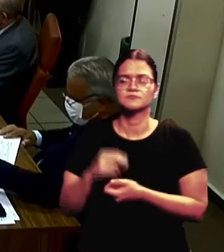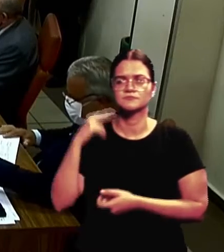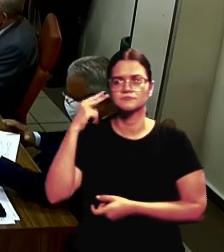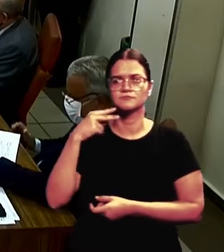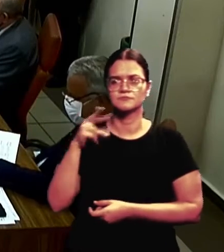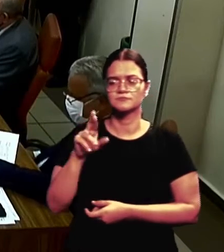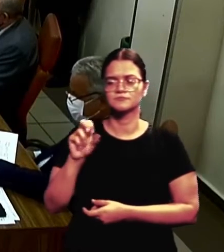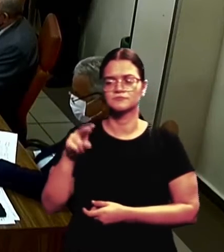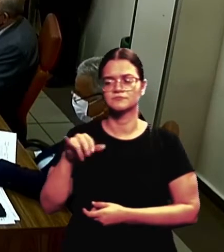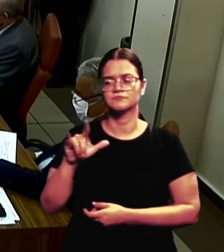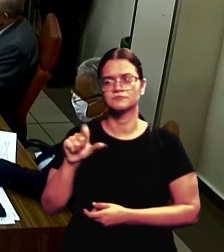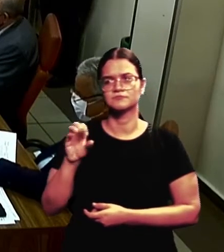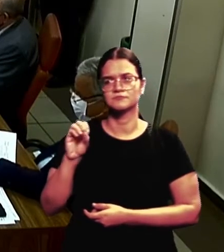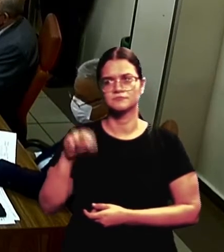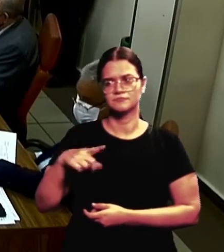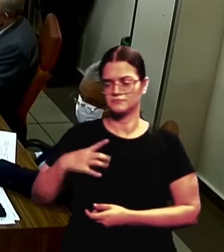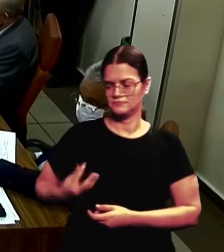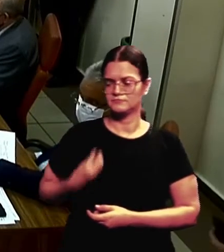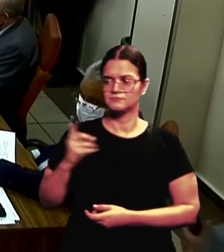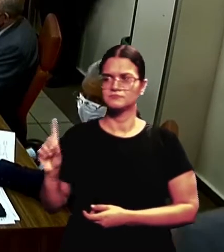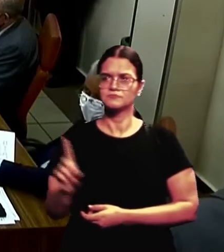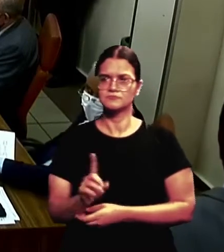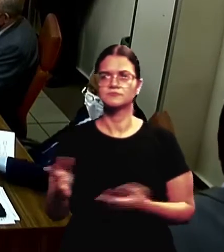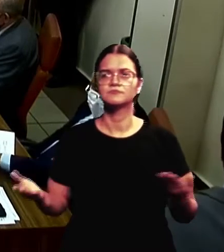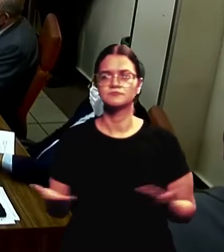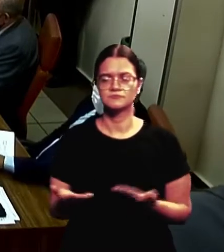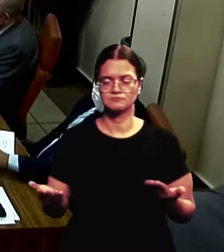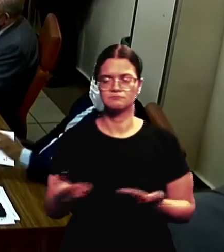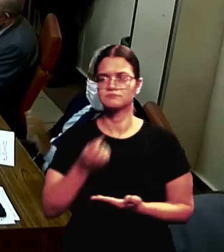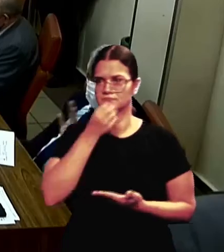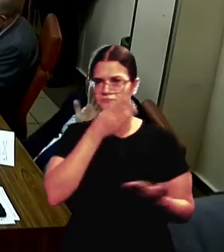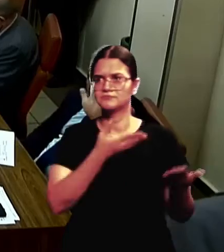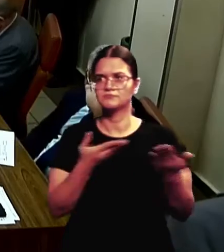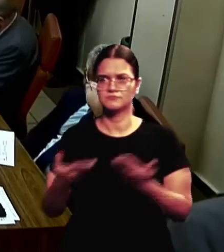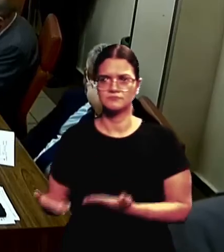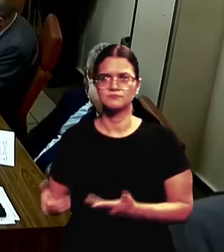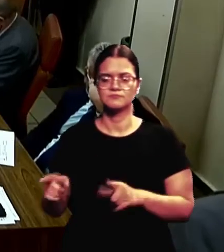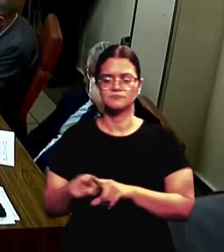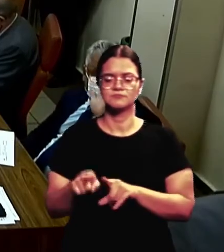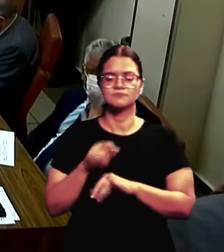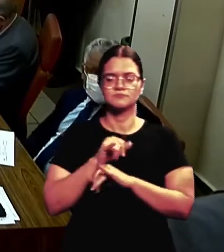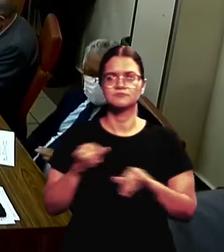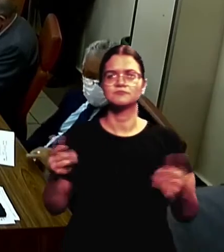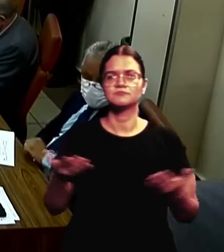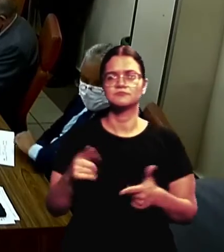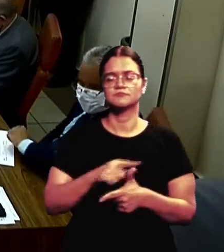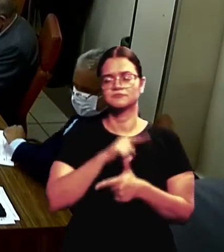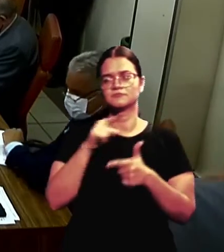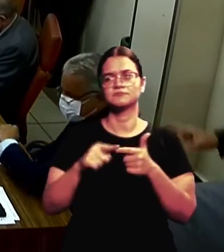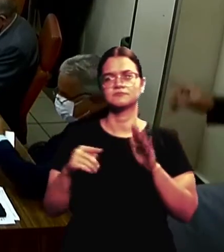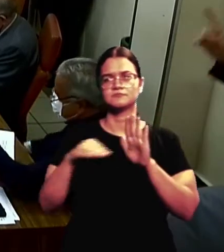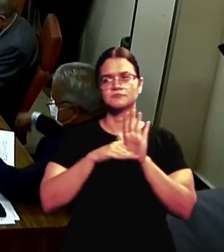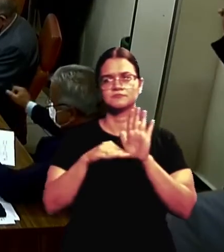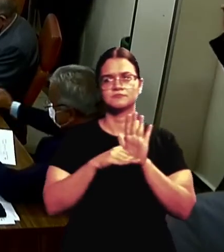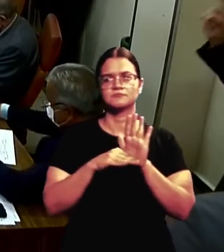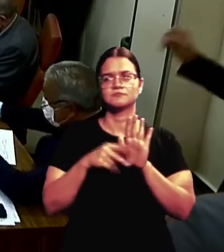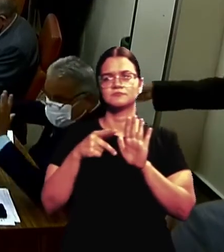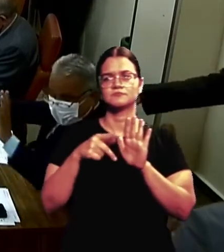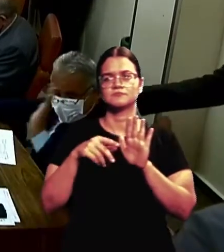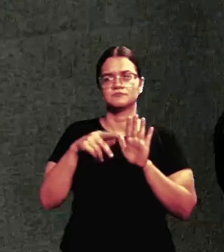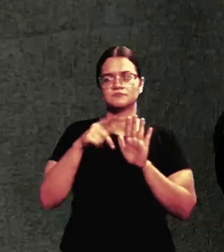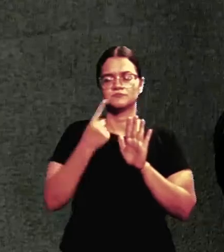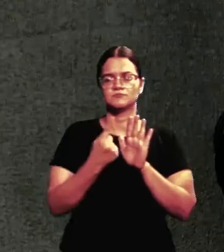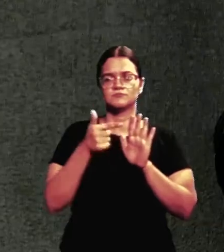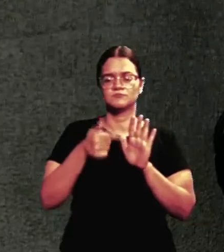Cumprimentar o vereador Ronilson Reis pela presença, sempre bem-vindo a essa comissão. E, desde já, passo ao próximo item da pauta, PL de